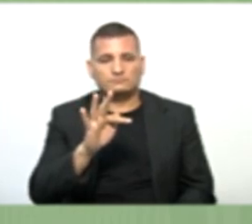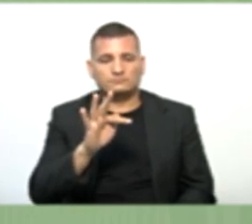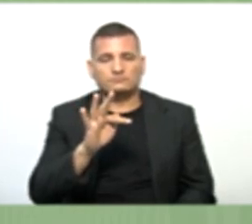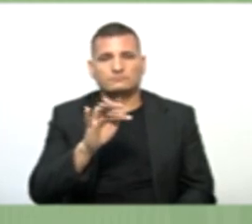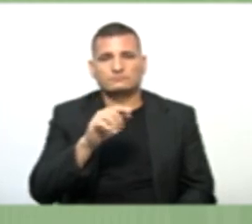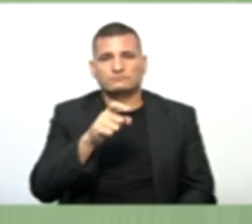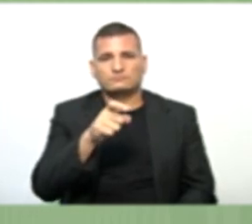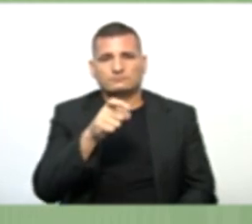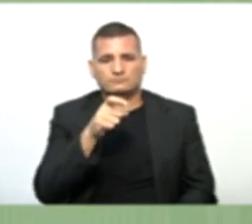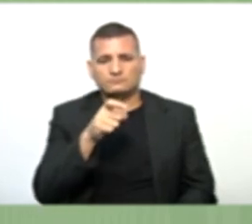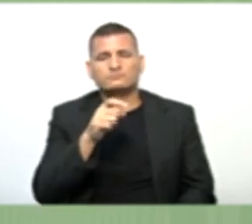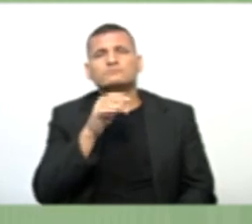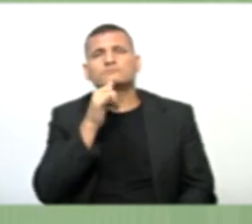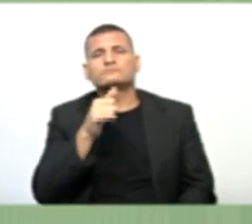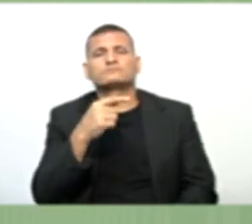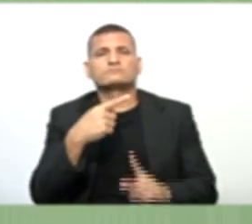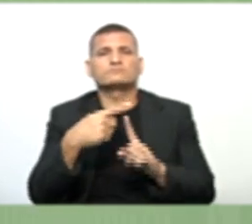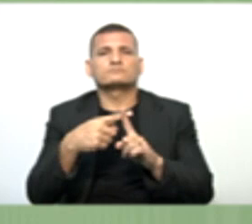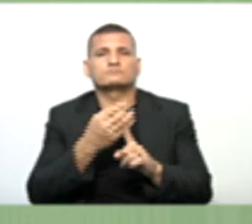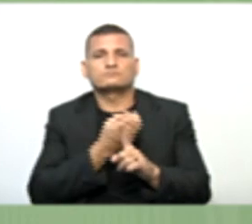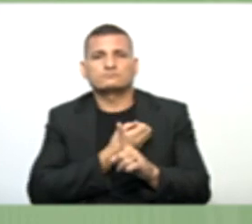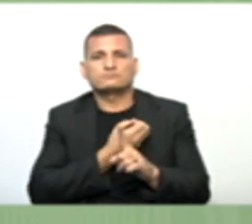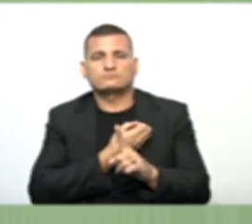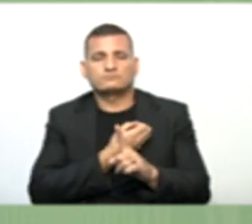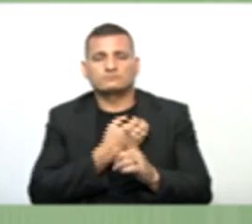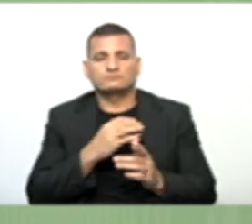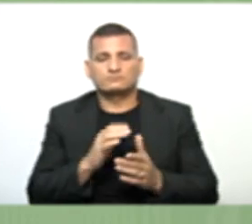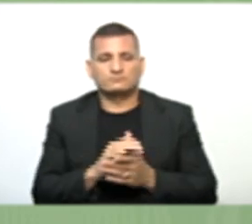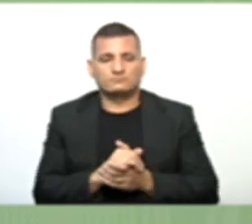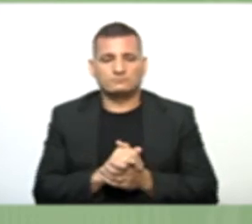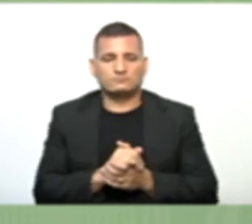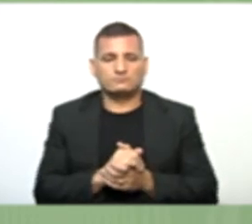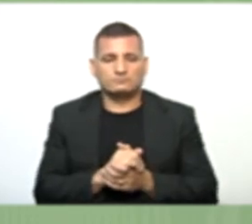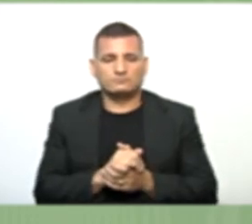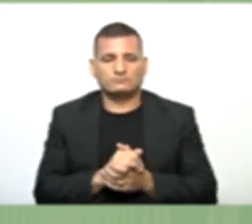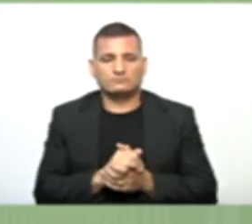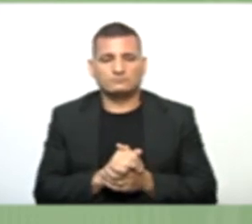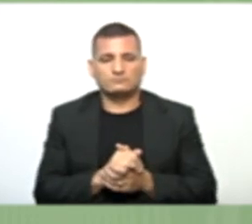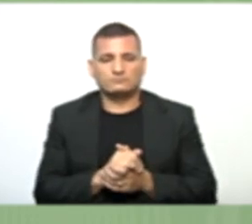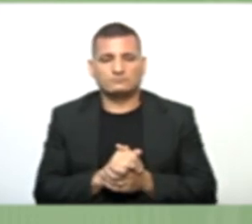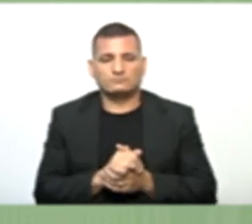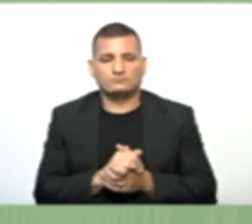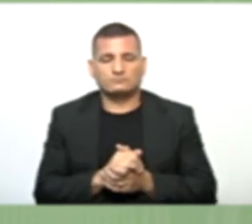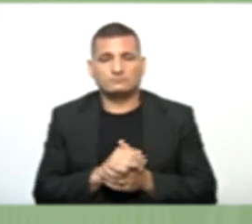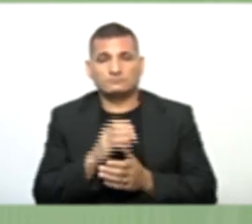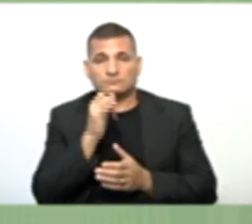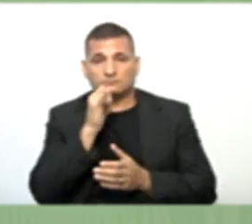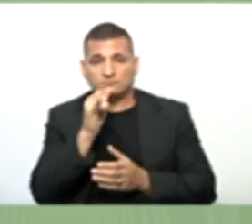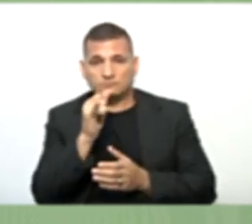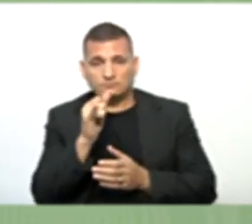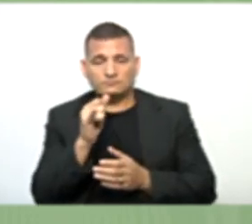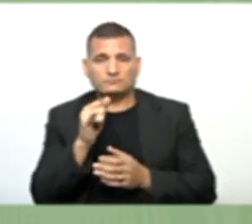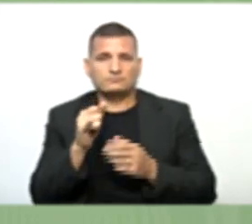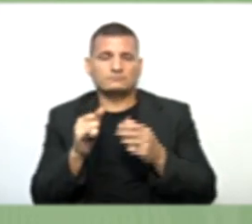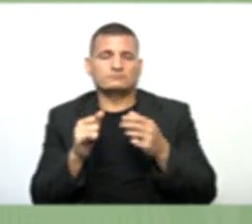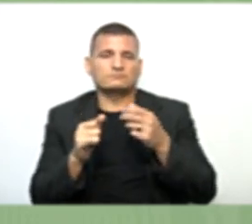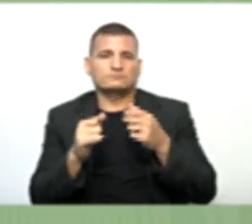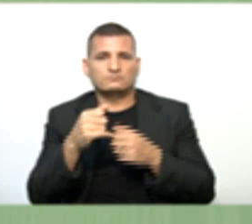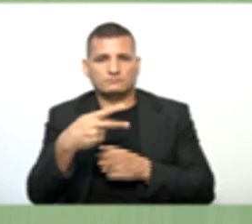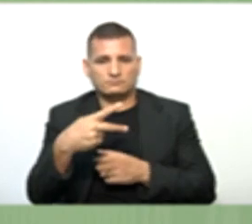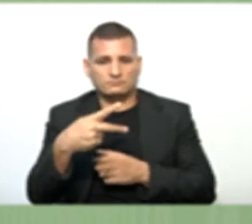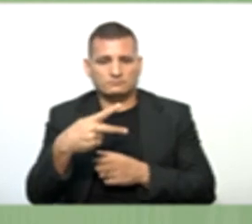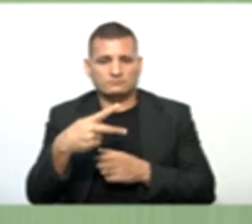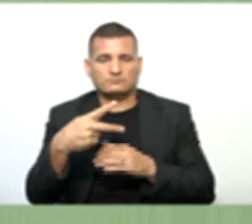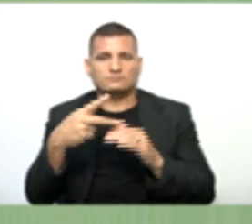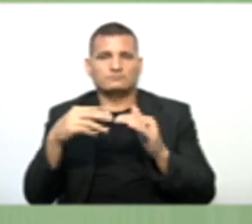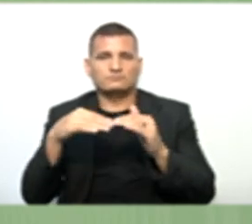x. Quando é que o número é positivo? quando ele é maior que zero. Então, se x for maior